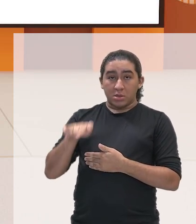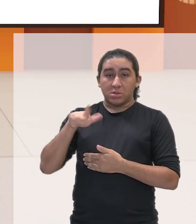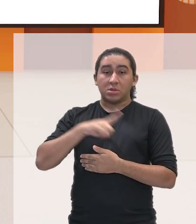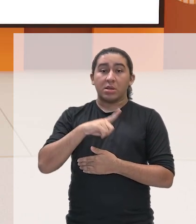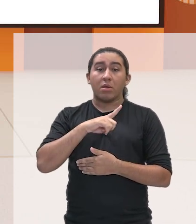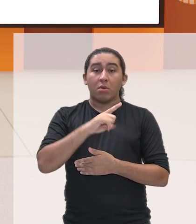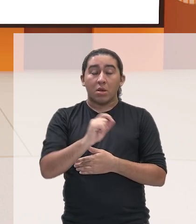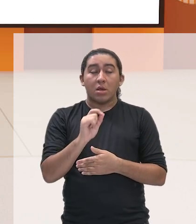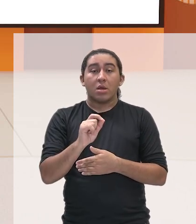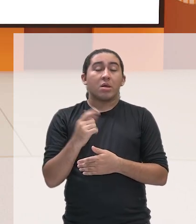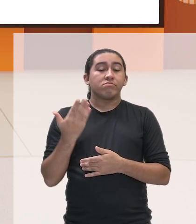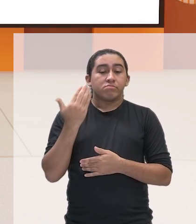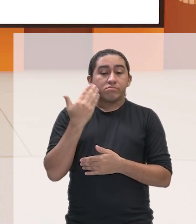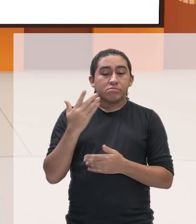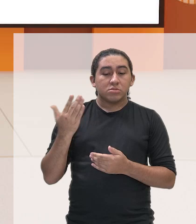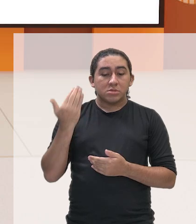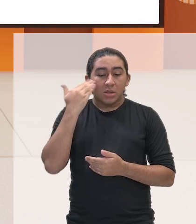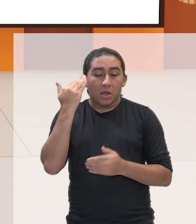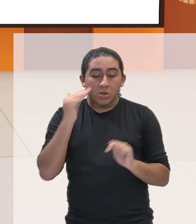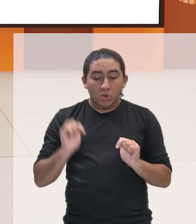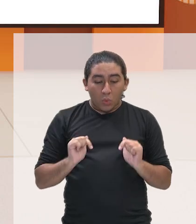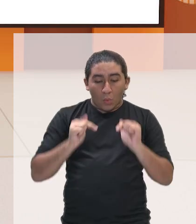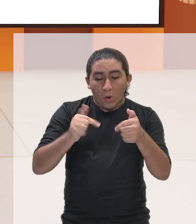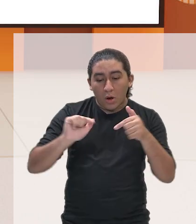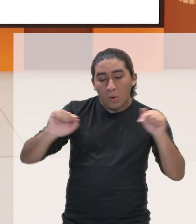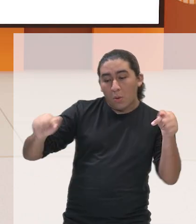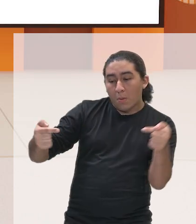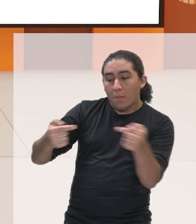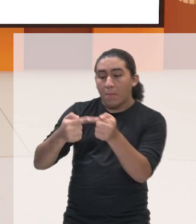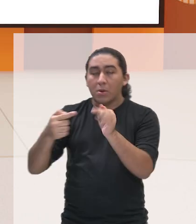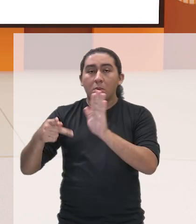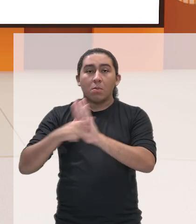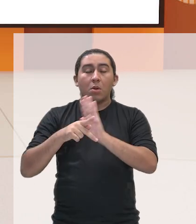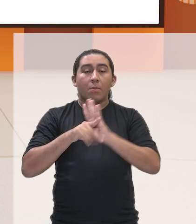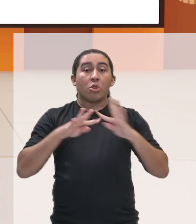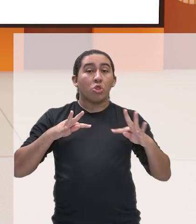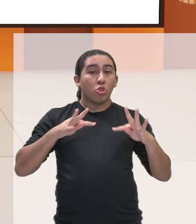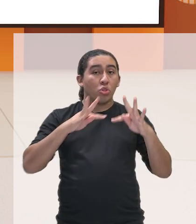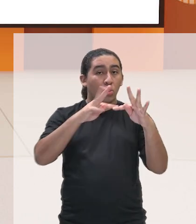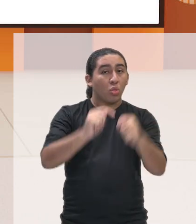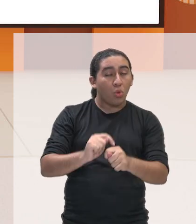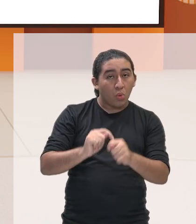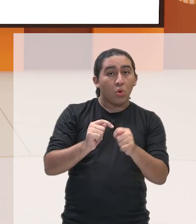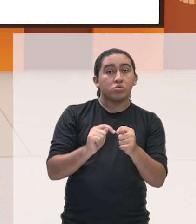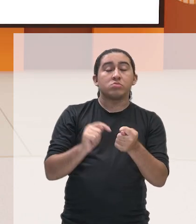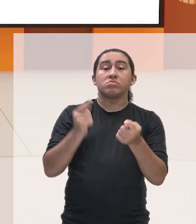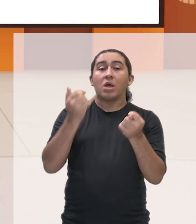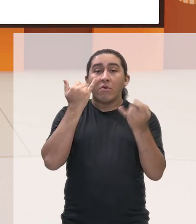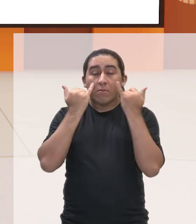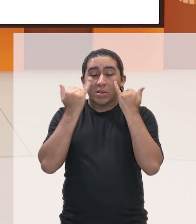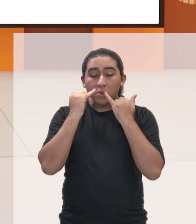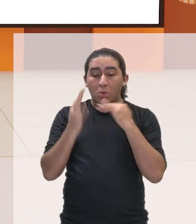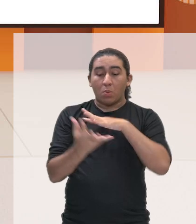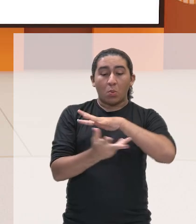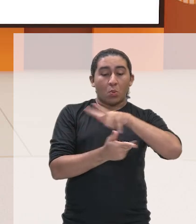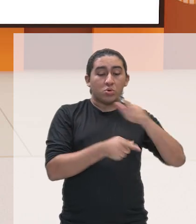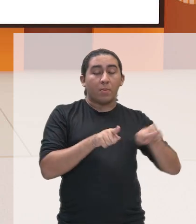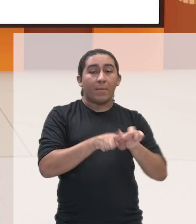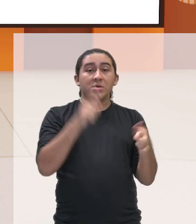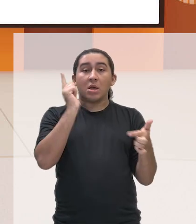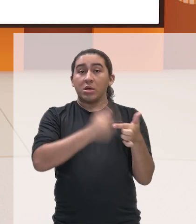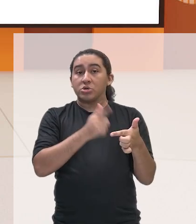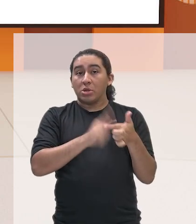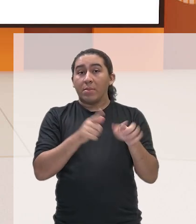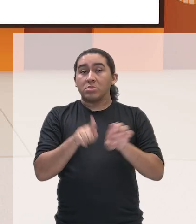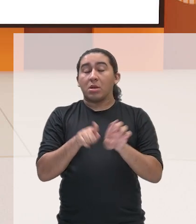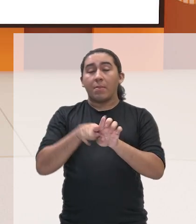dar sentido racional aos mistérios do mundo com base no questionamento e na